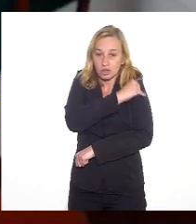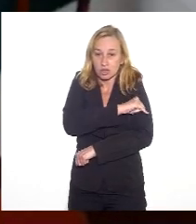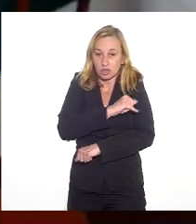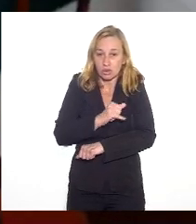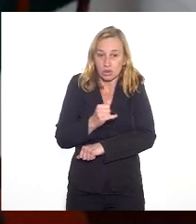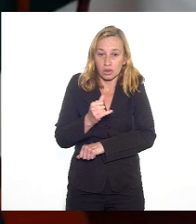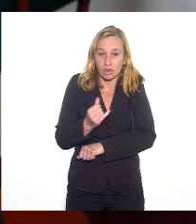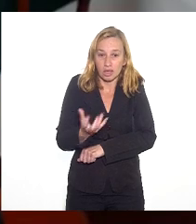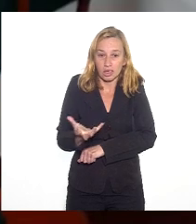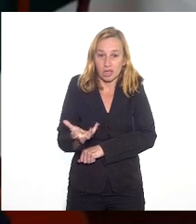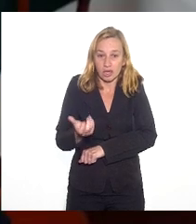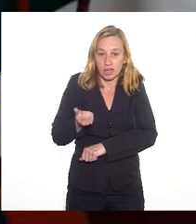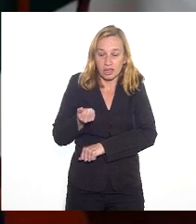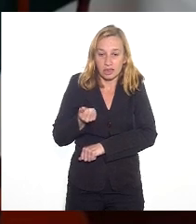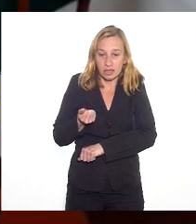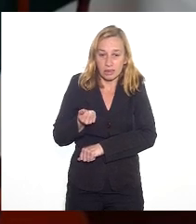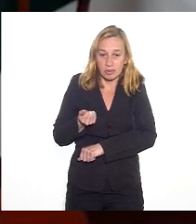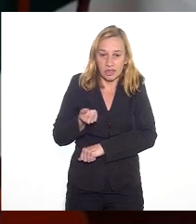receber